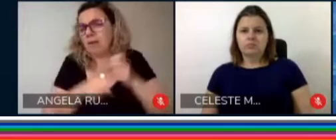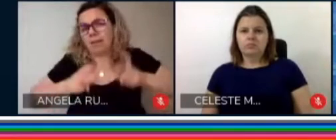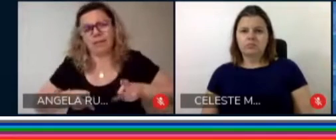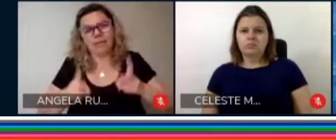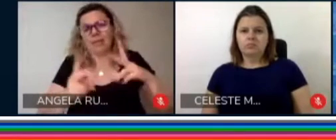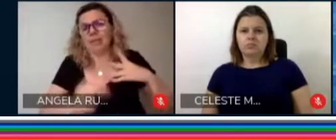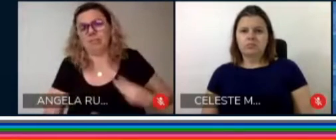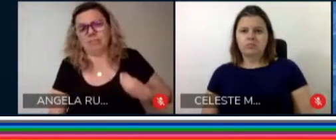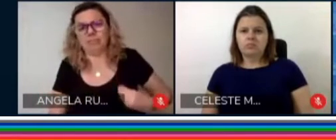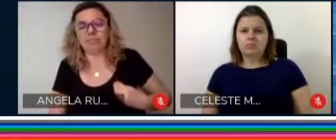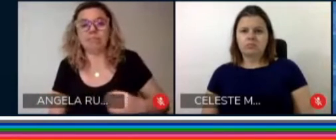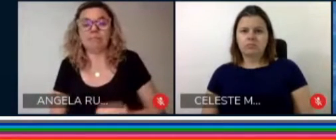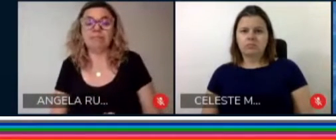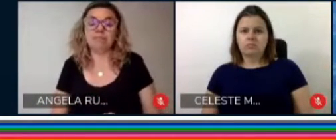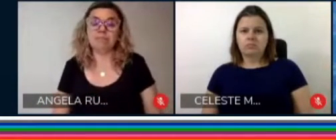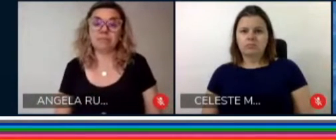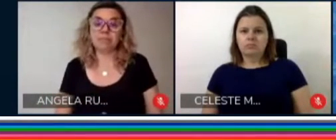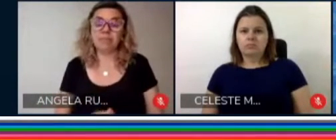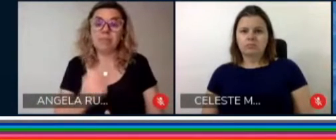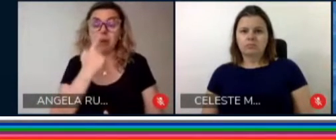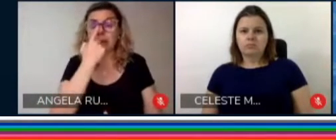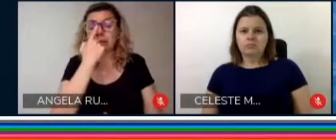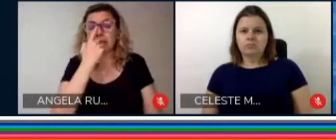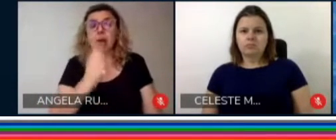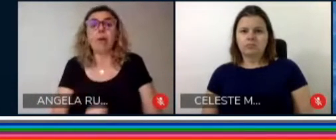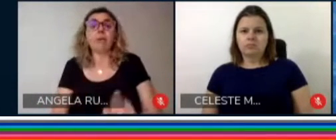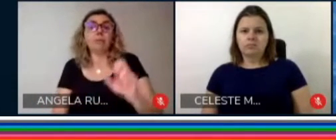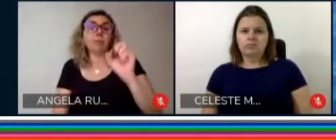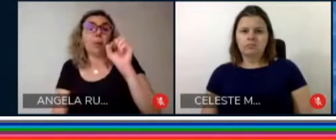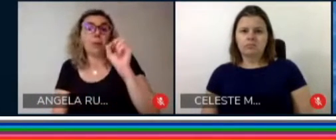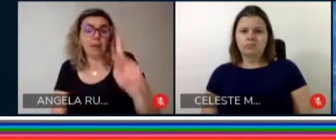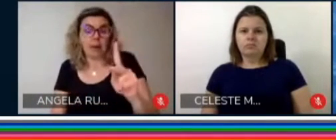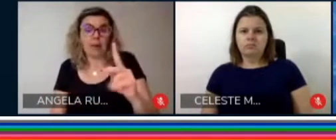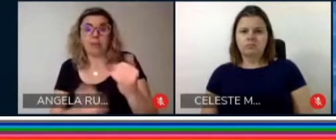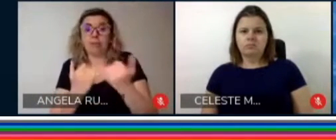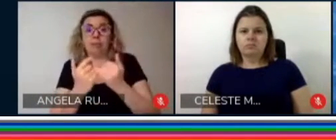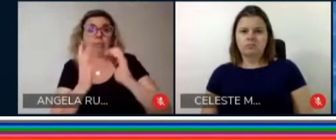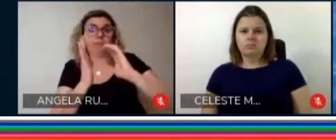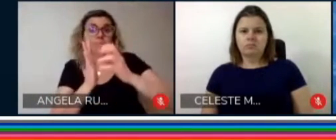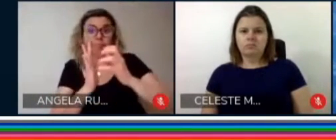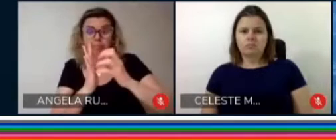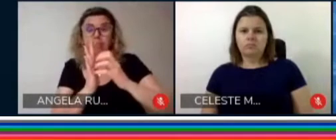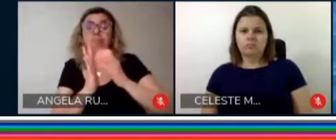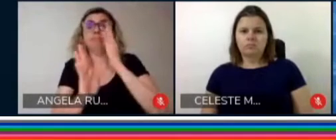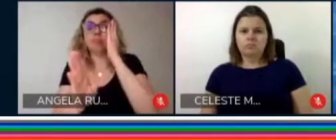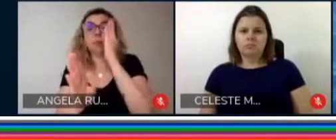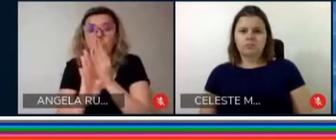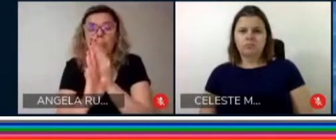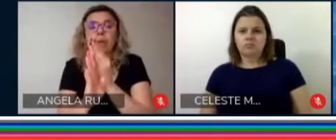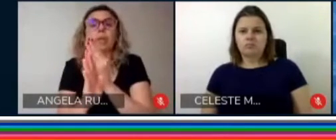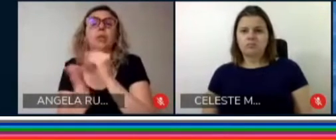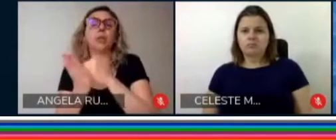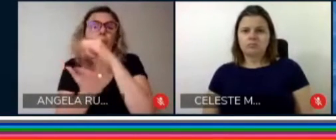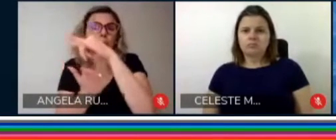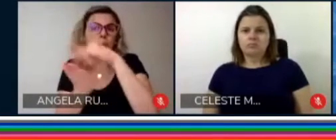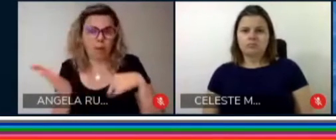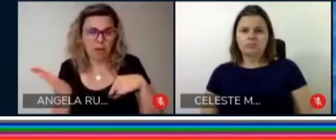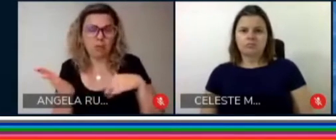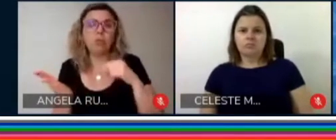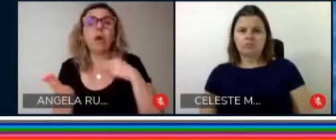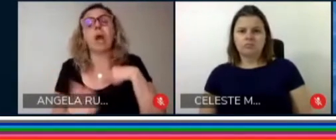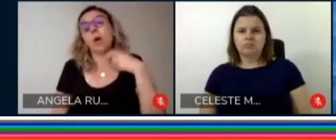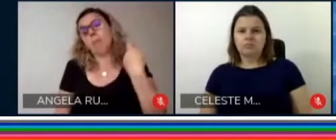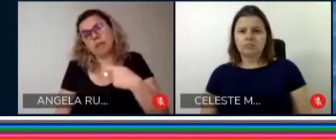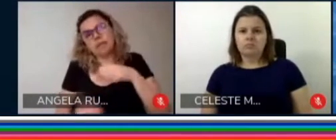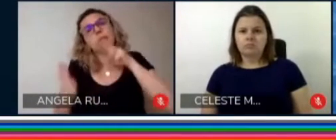Então, para eu fazer o uso daquele documento, não tem outro jeito, eu preciso fazer a leitura dos conteúdos dele, né? E o